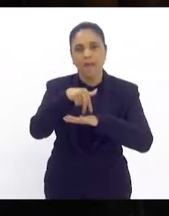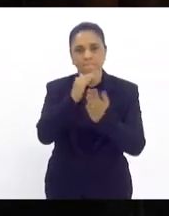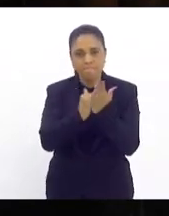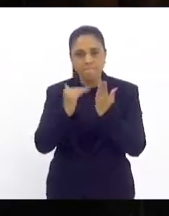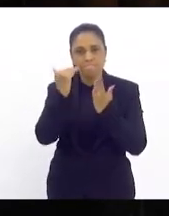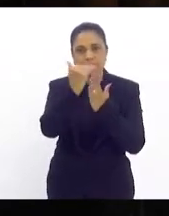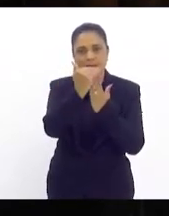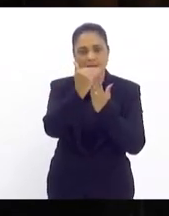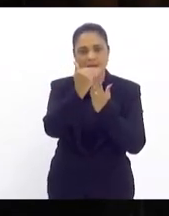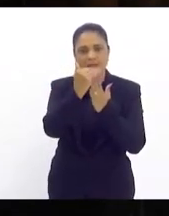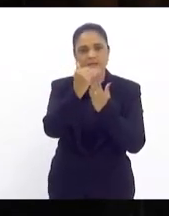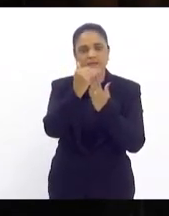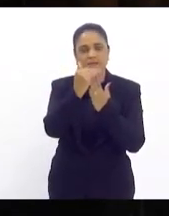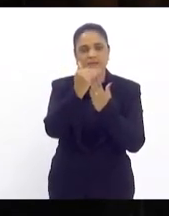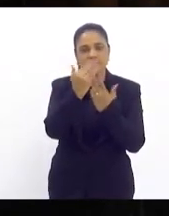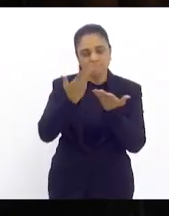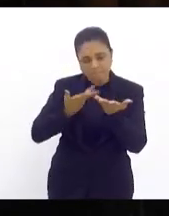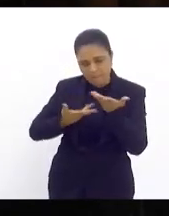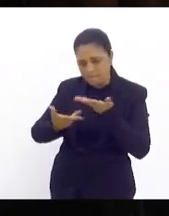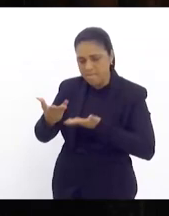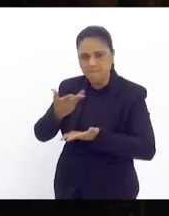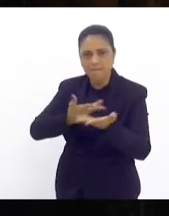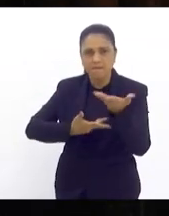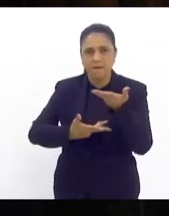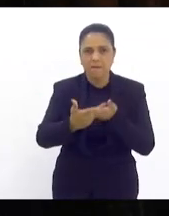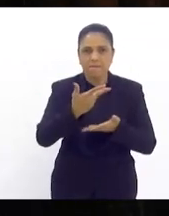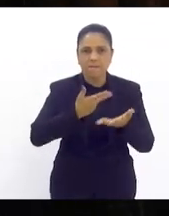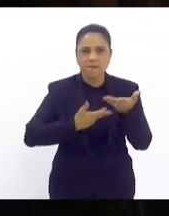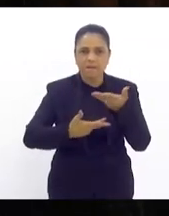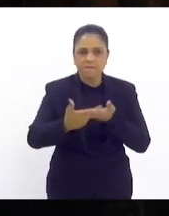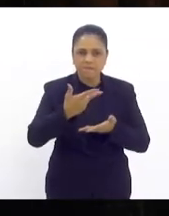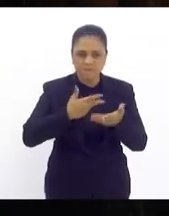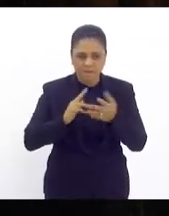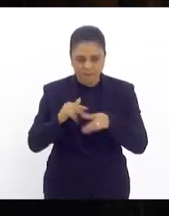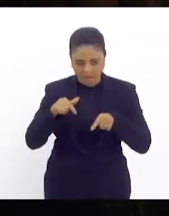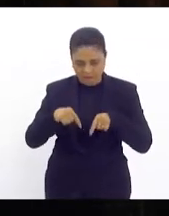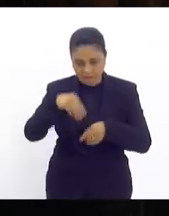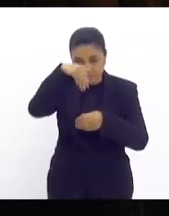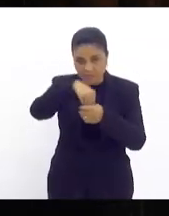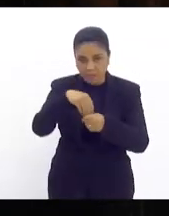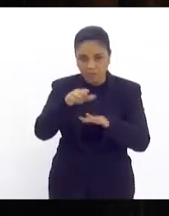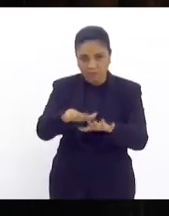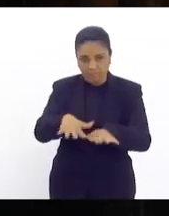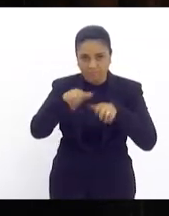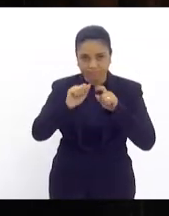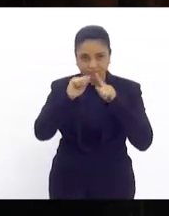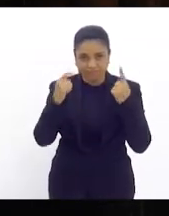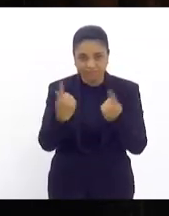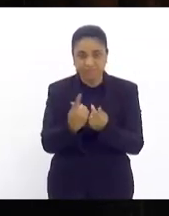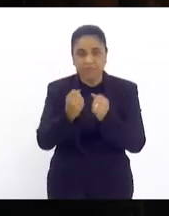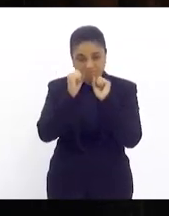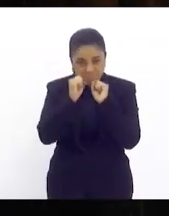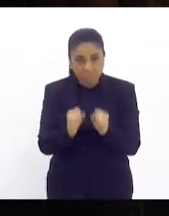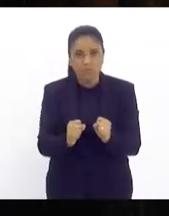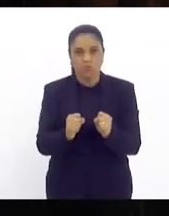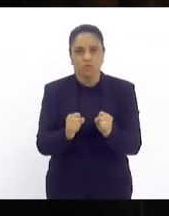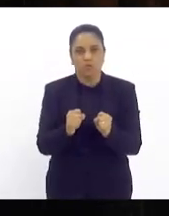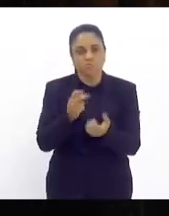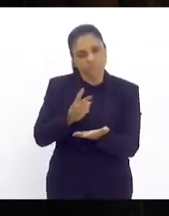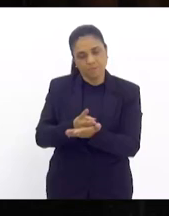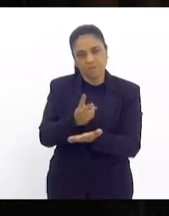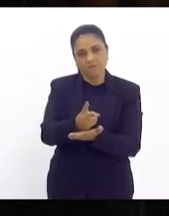no balcão de negócios para se manterem no poder negociaram a vida